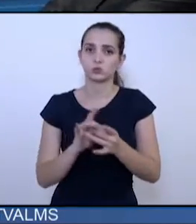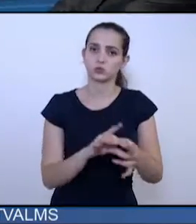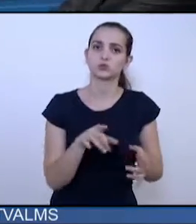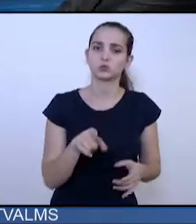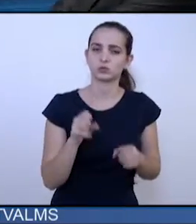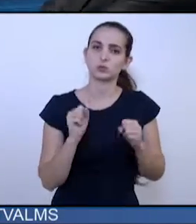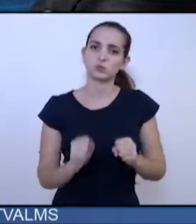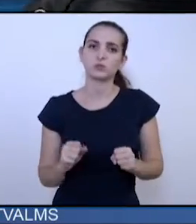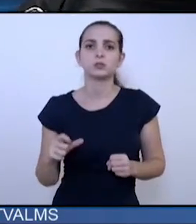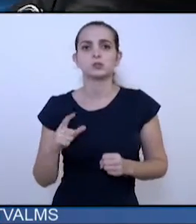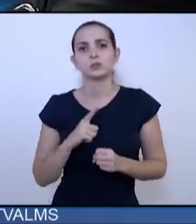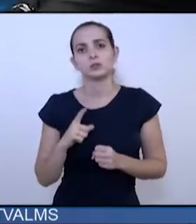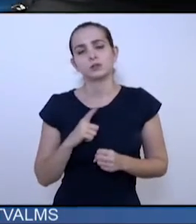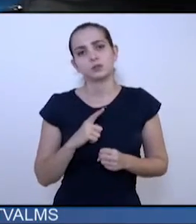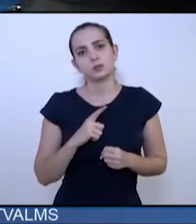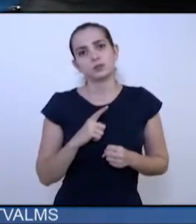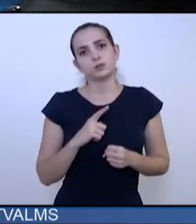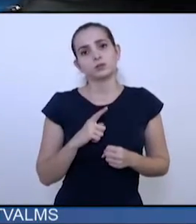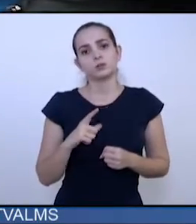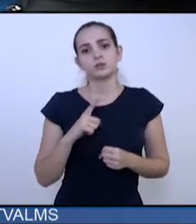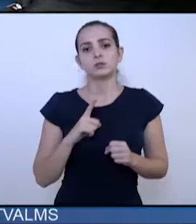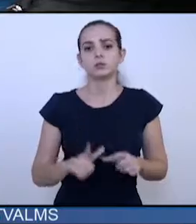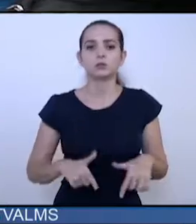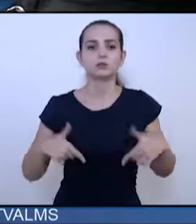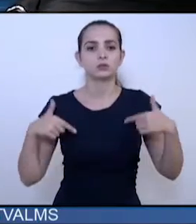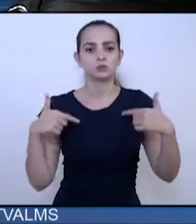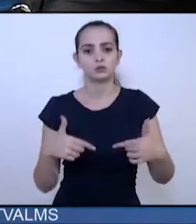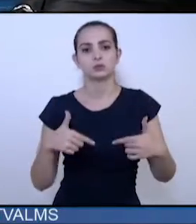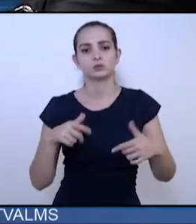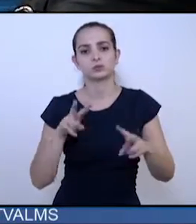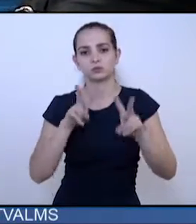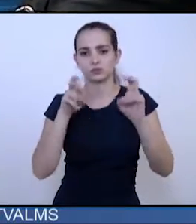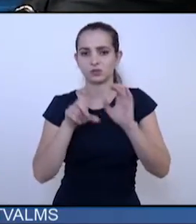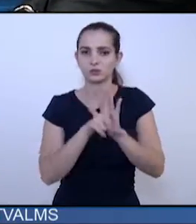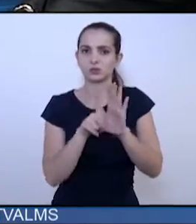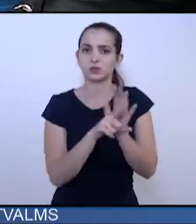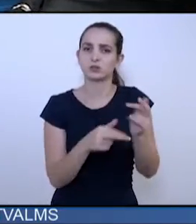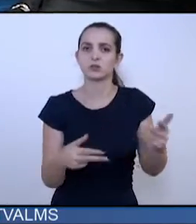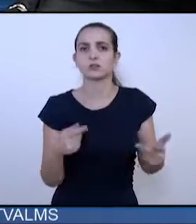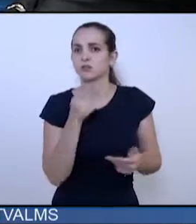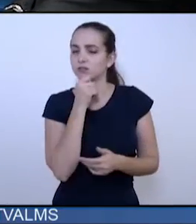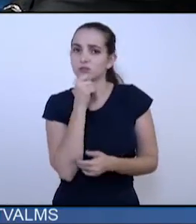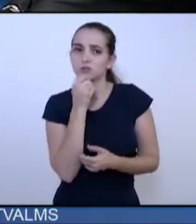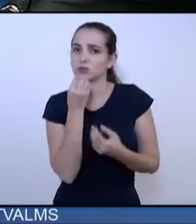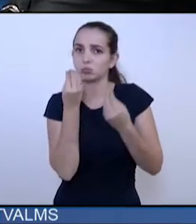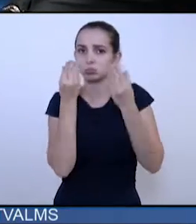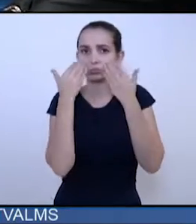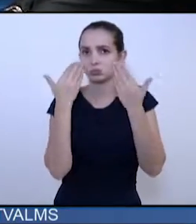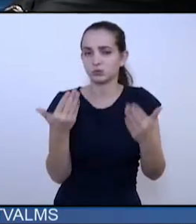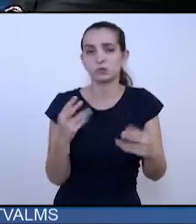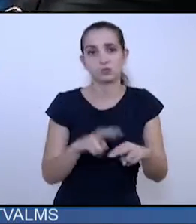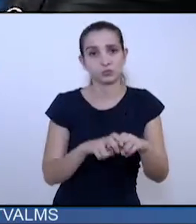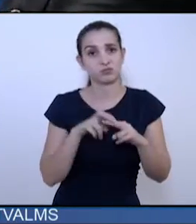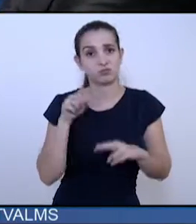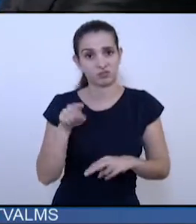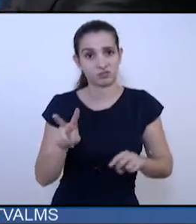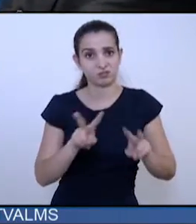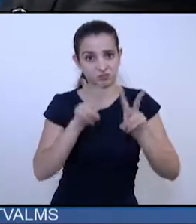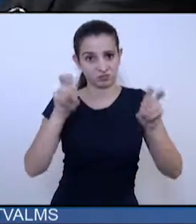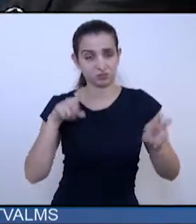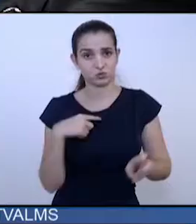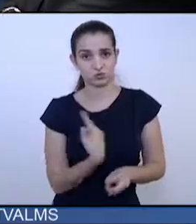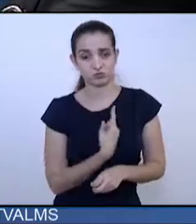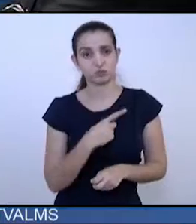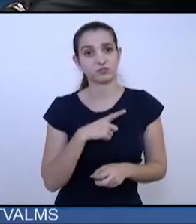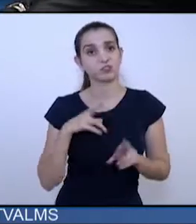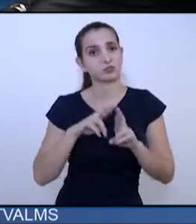pode gerar um fato jurídico que ele não estava previsto. Então, essa questão, por exemplo, da gente ter divergência,